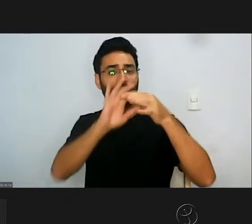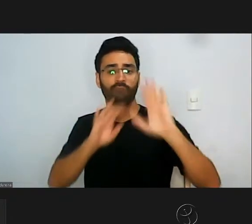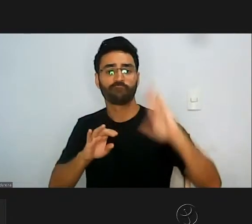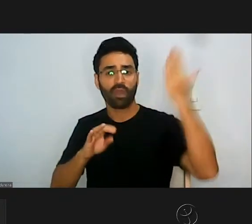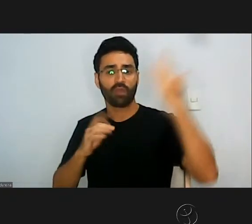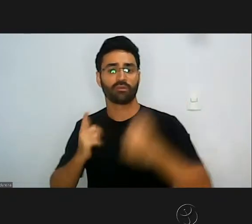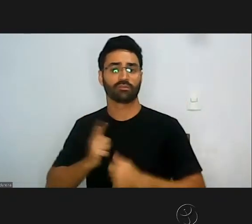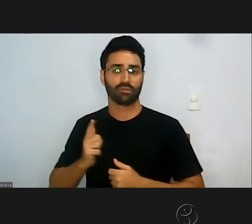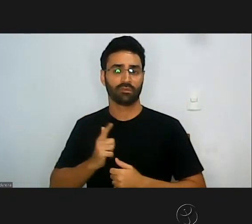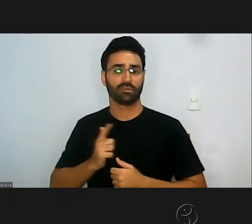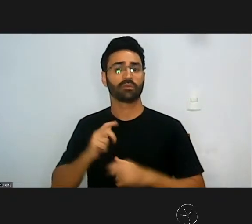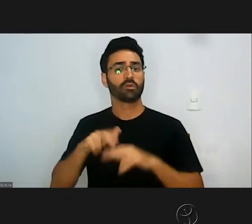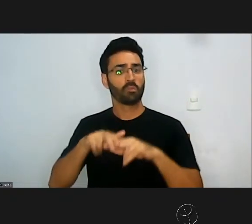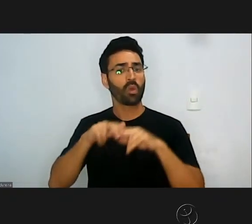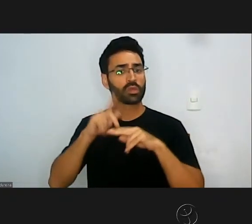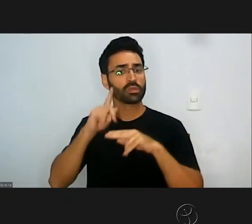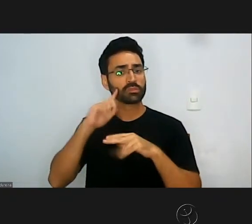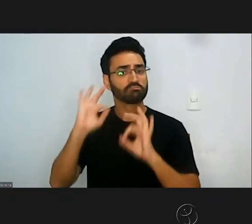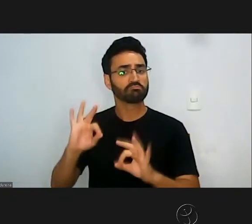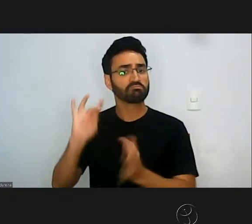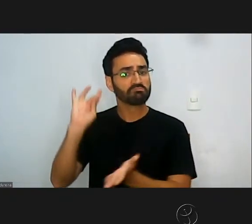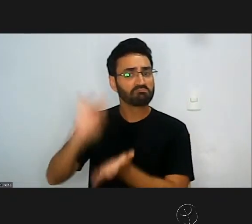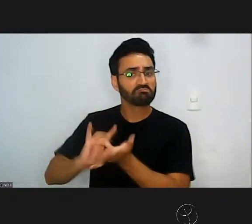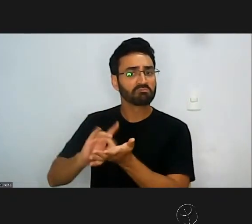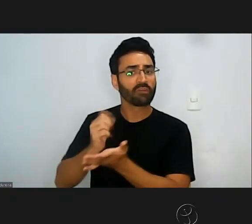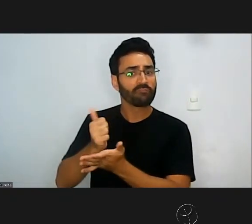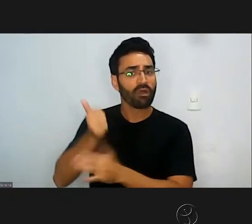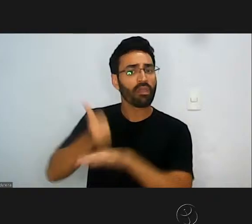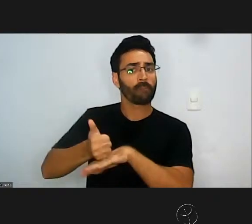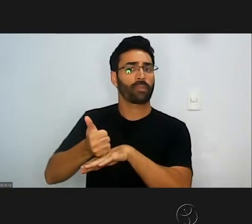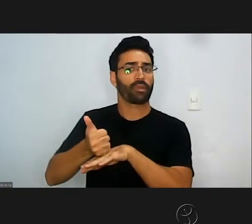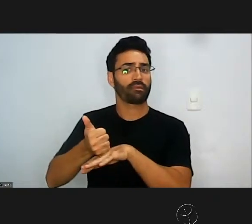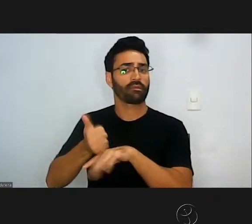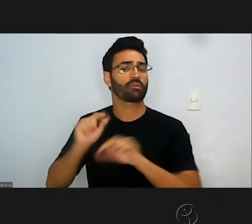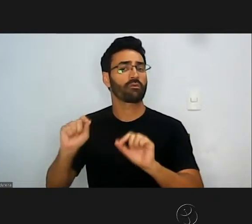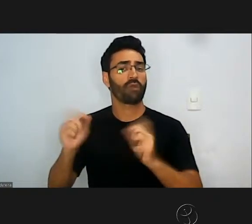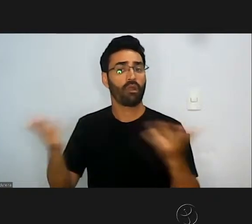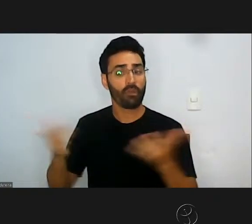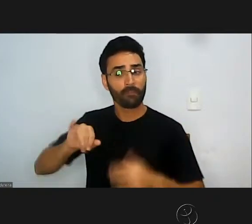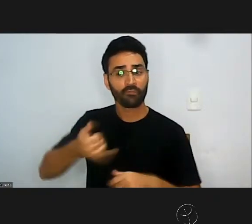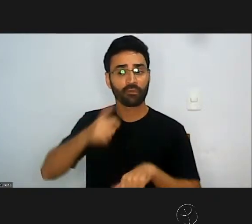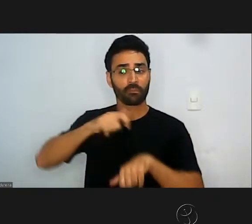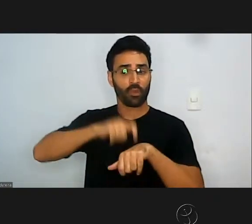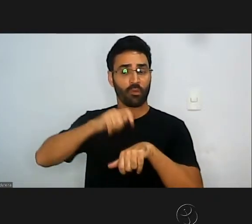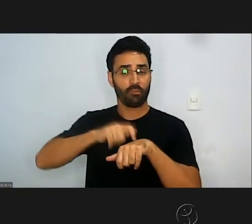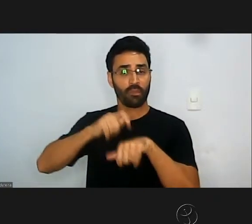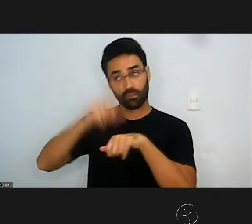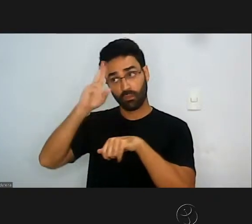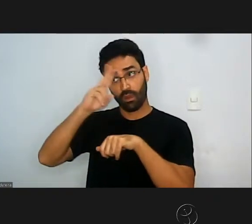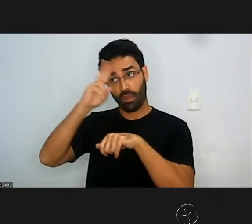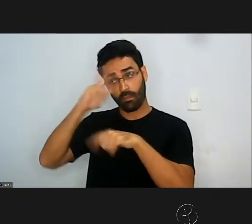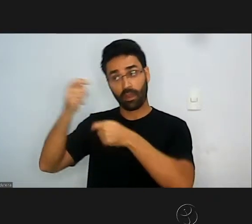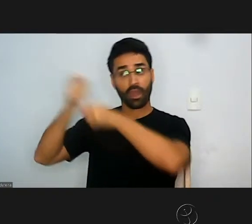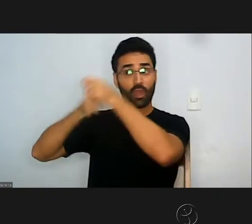pena tomar um momento para rever um pouco a história econômica do